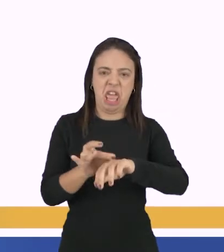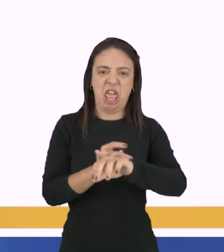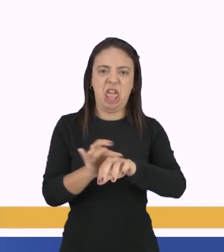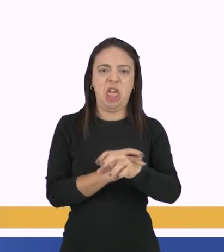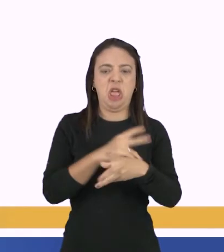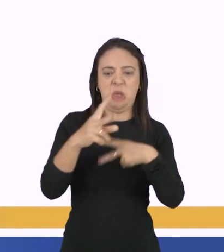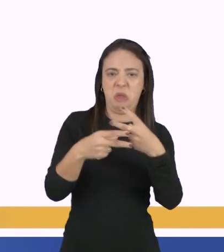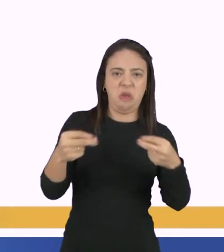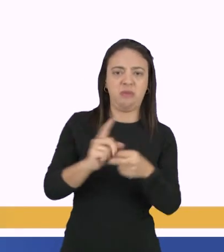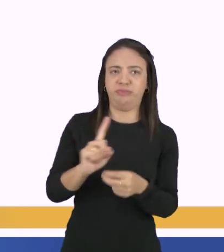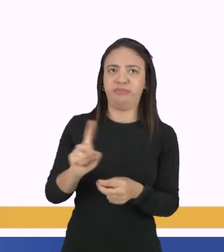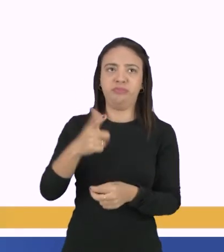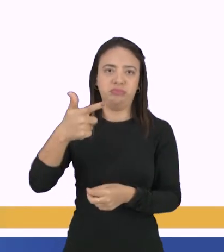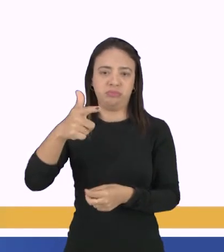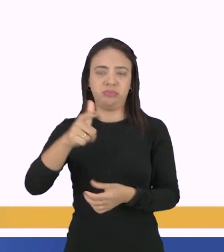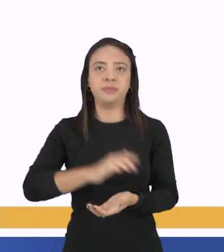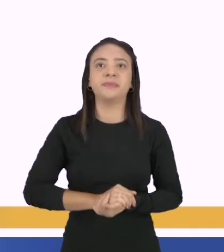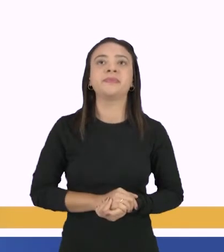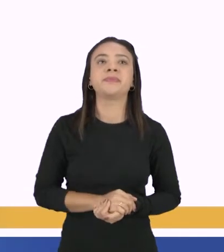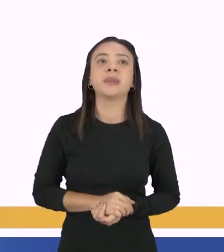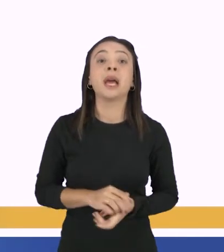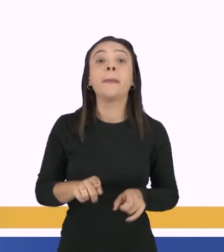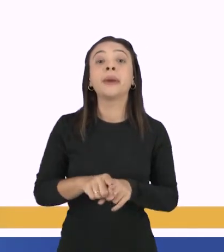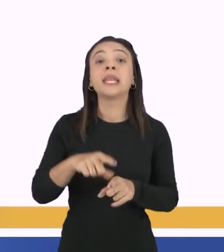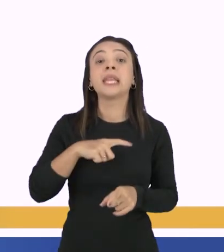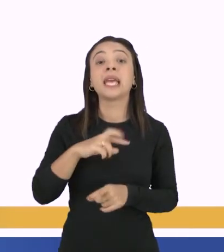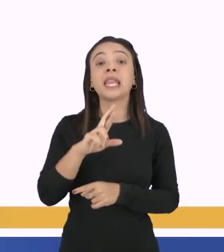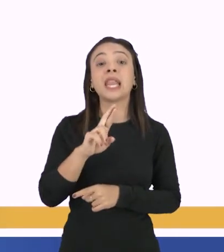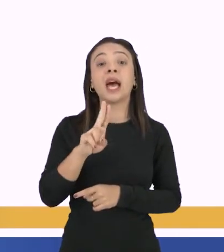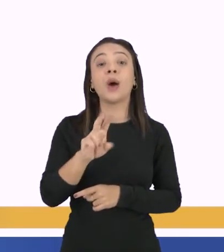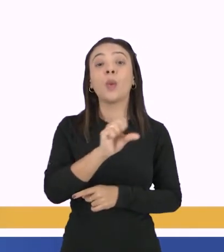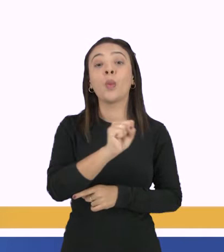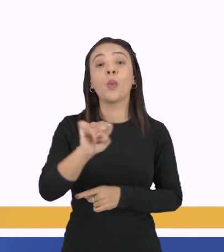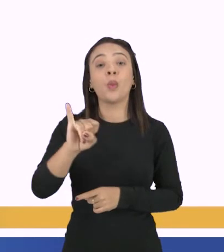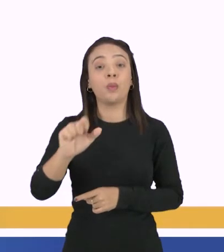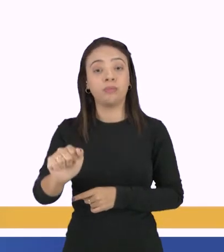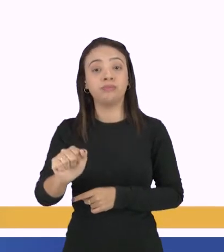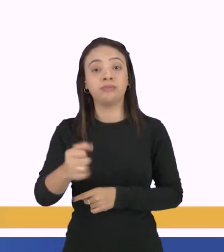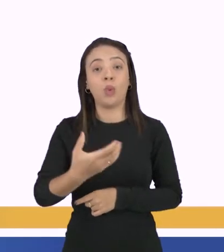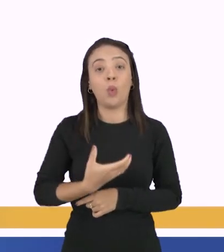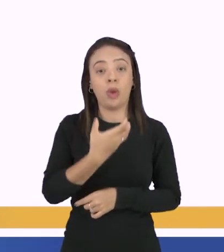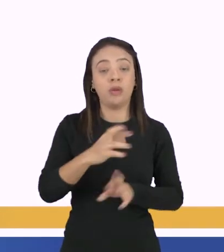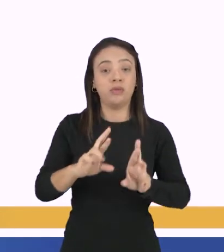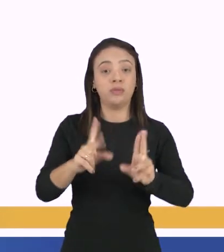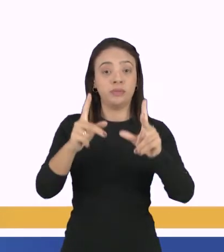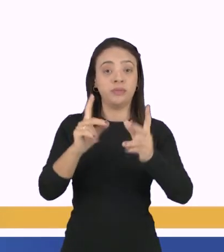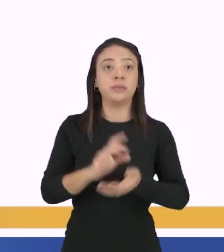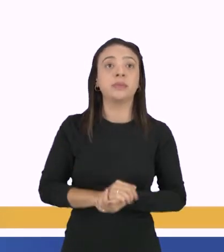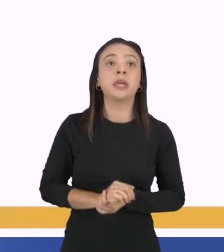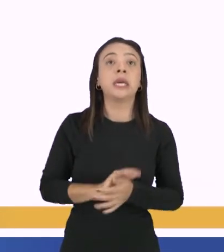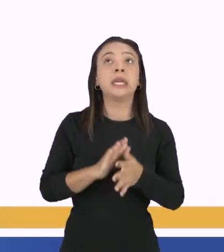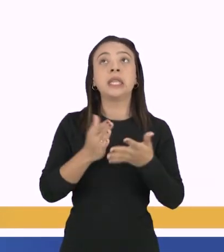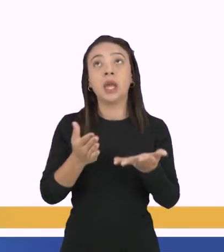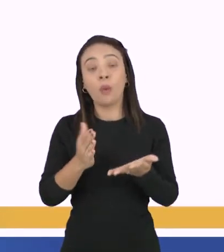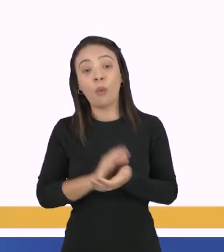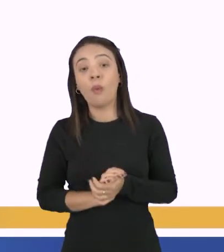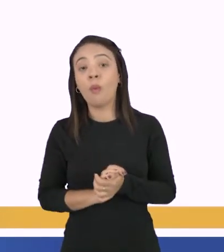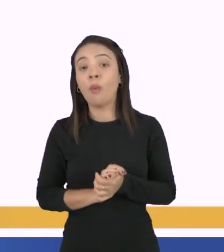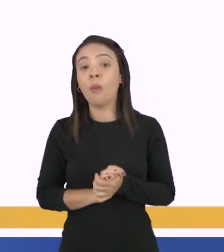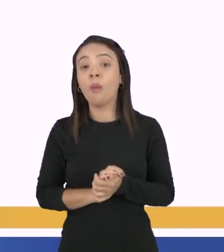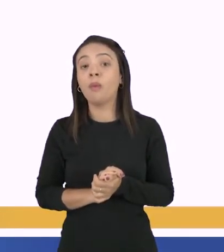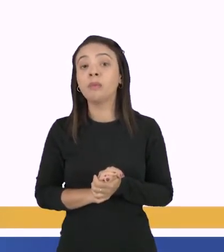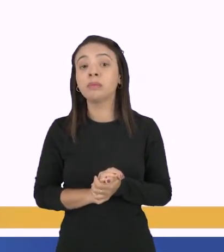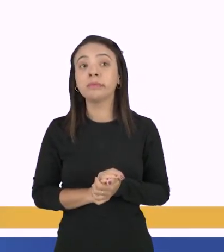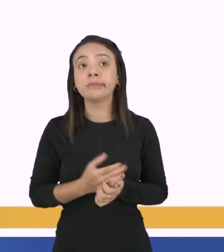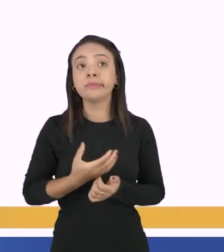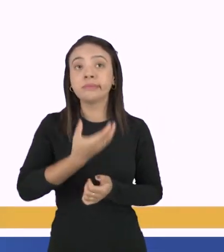verem. E lá na Rússia, eles seguem um calendário diferente, então essa festa de Natal ela é celebrada